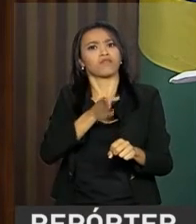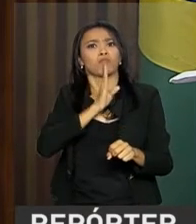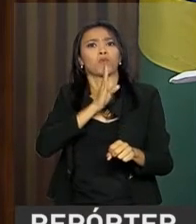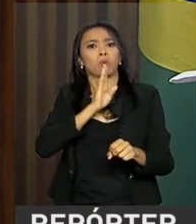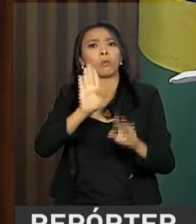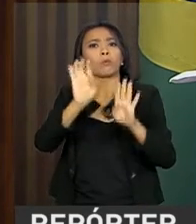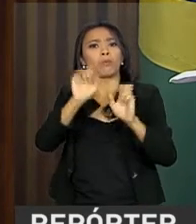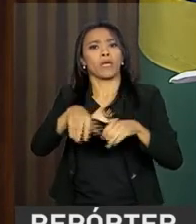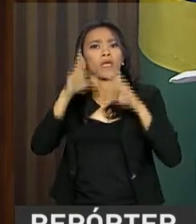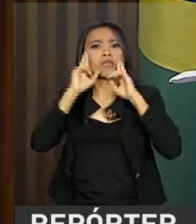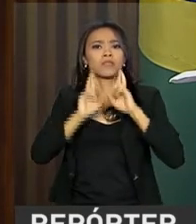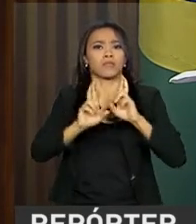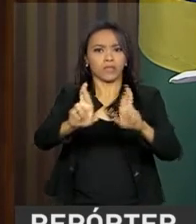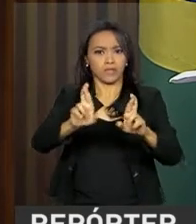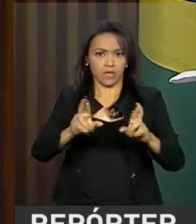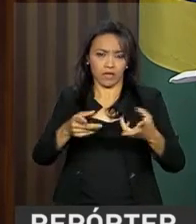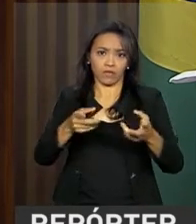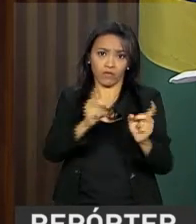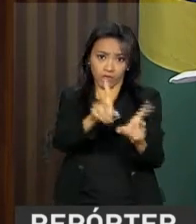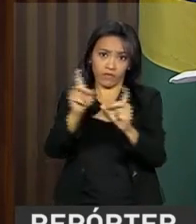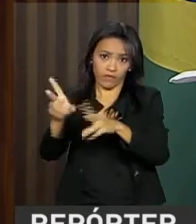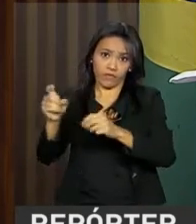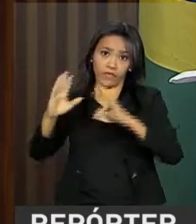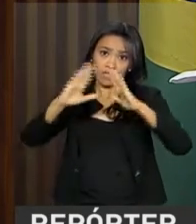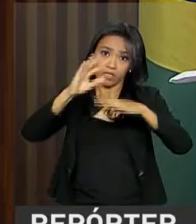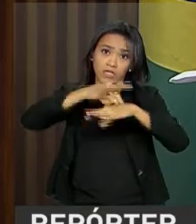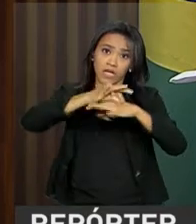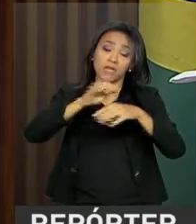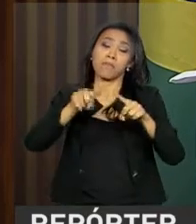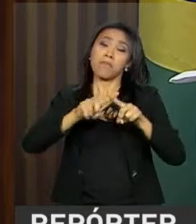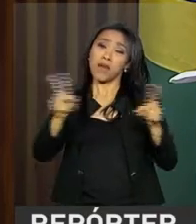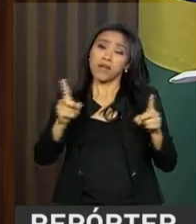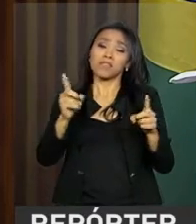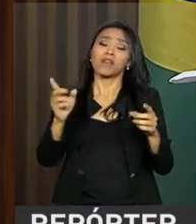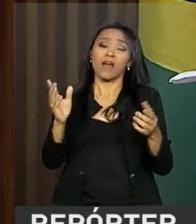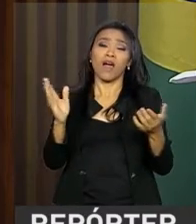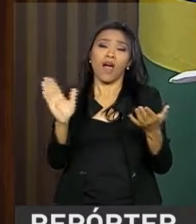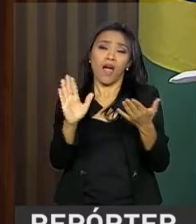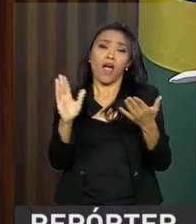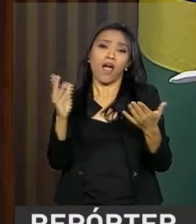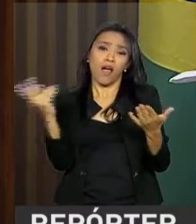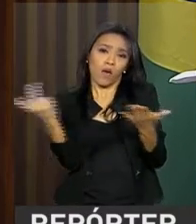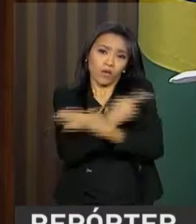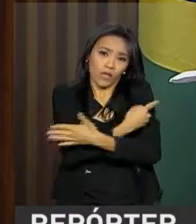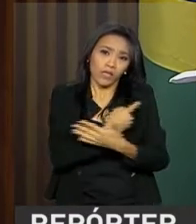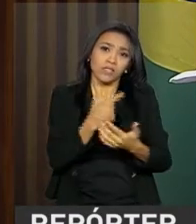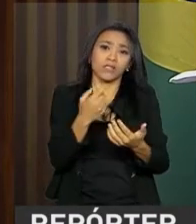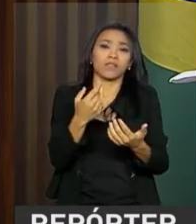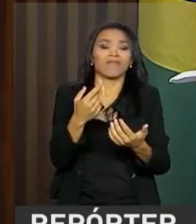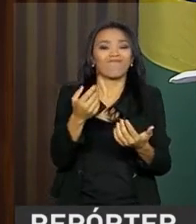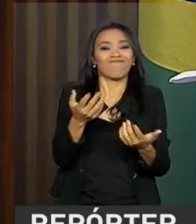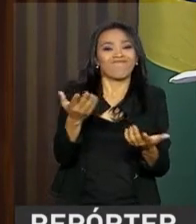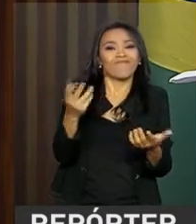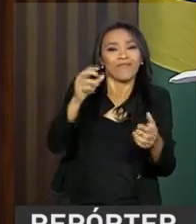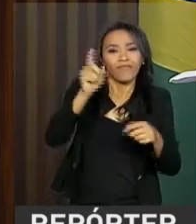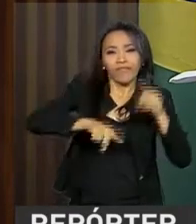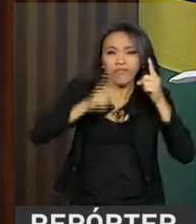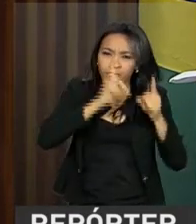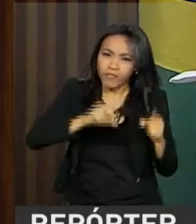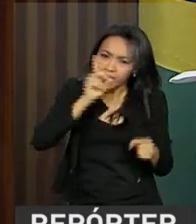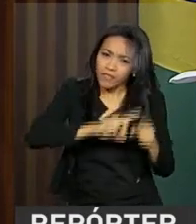mas alguns poucos desvios de conduta de alguns poucos funcionários em algumas poucas